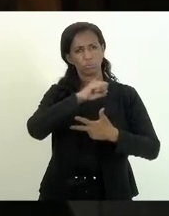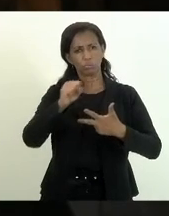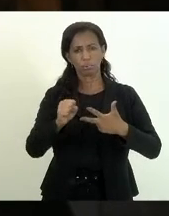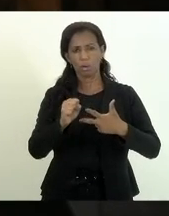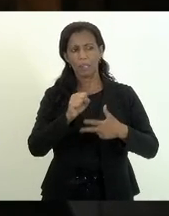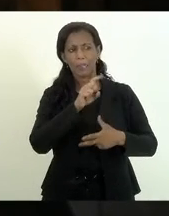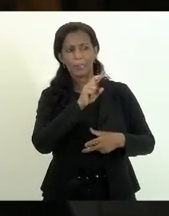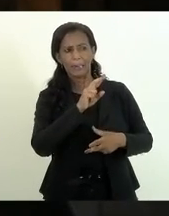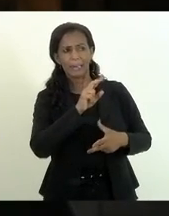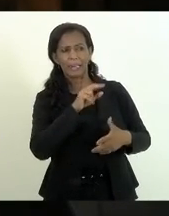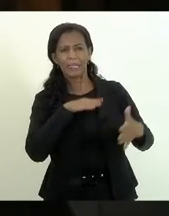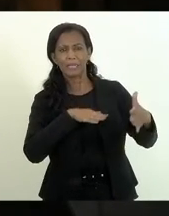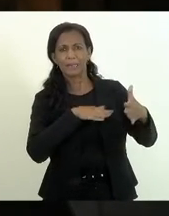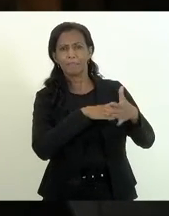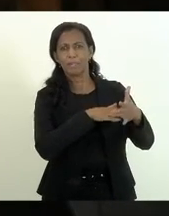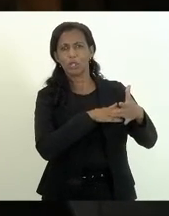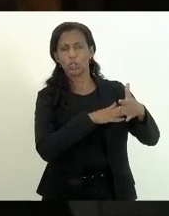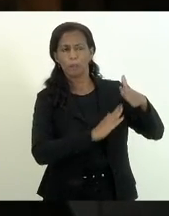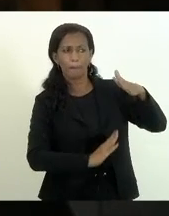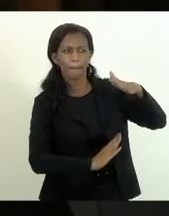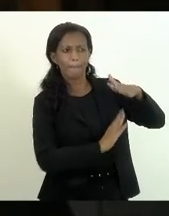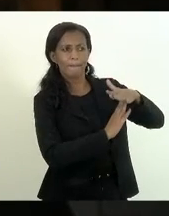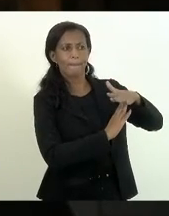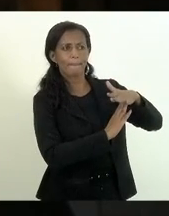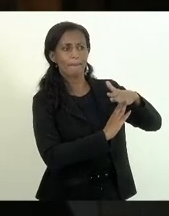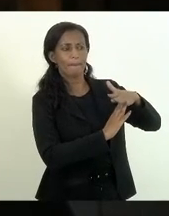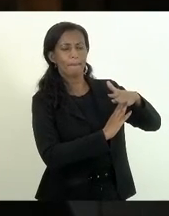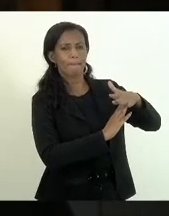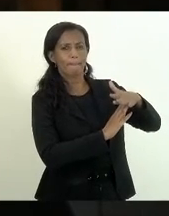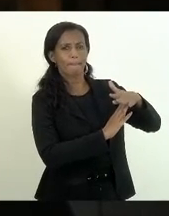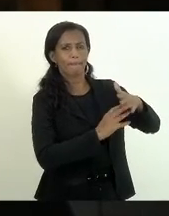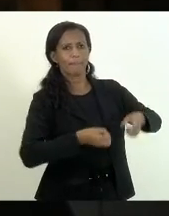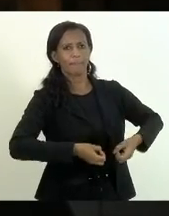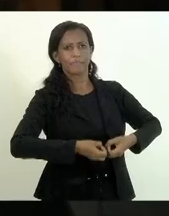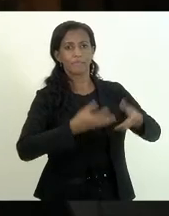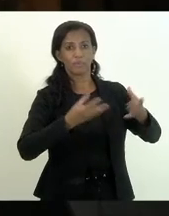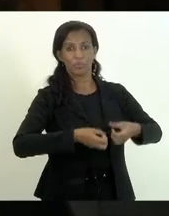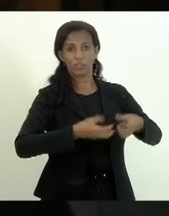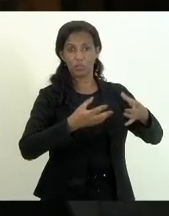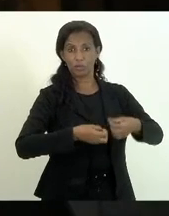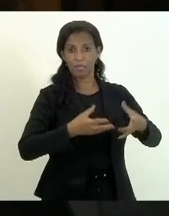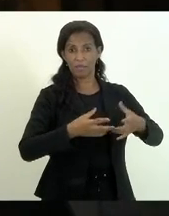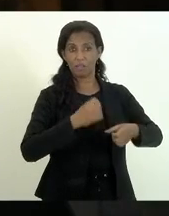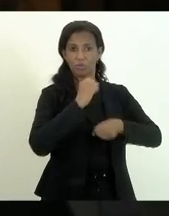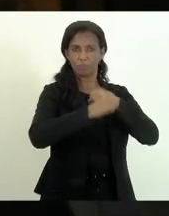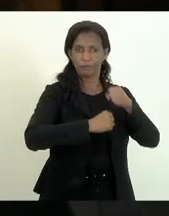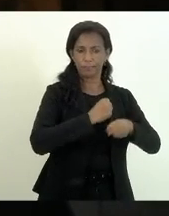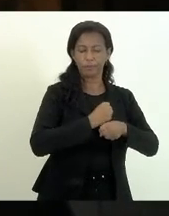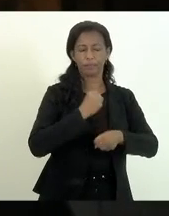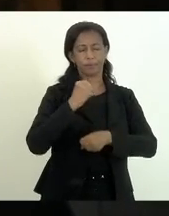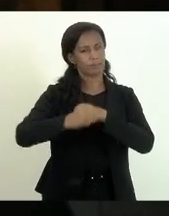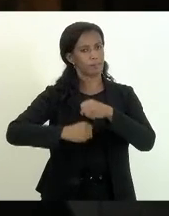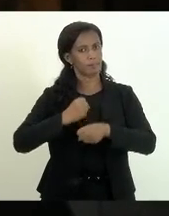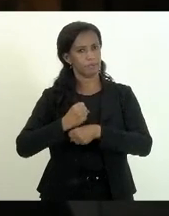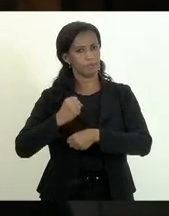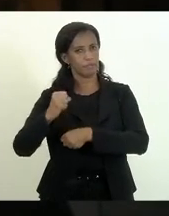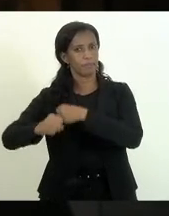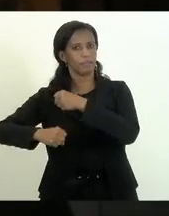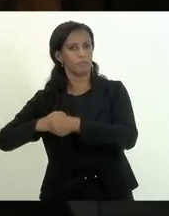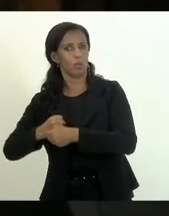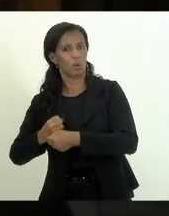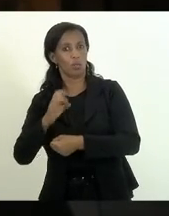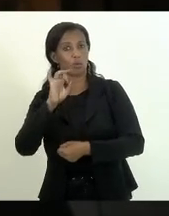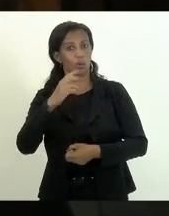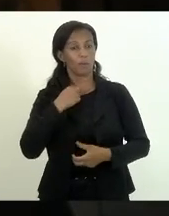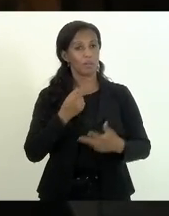porque ele limita esses gastos da despesa primária Em que ano a ano só podem ser corrigidos